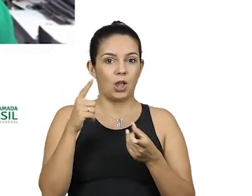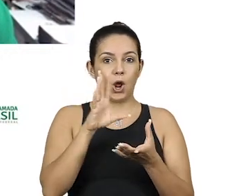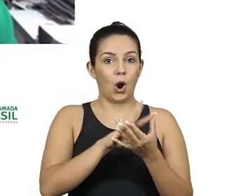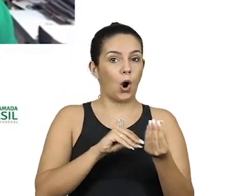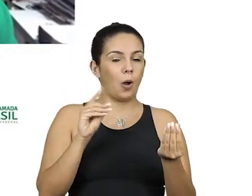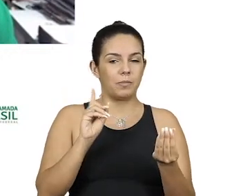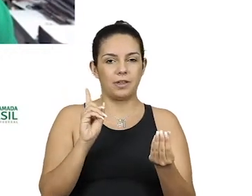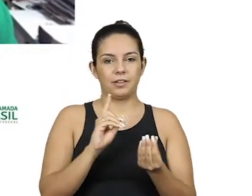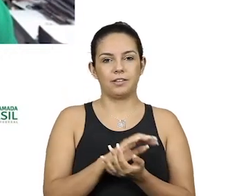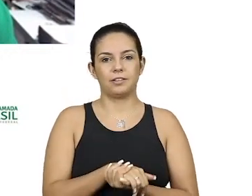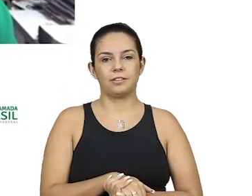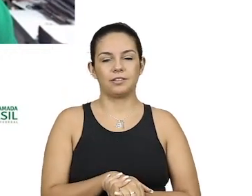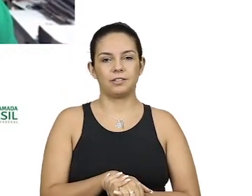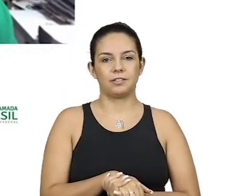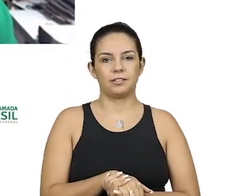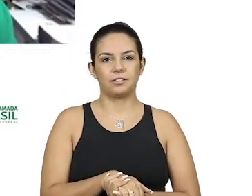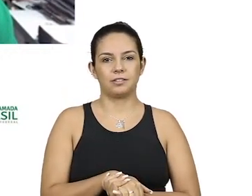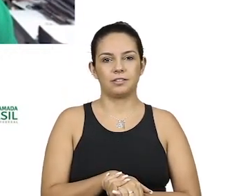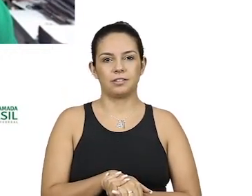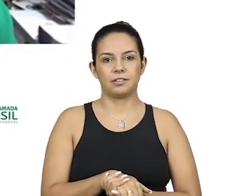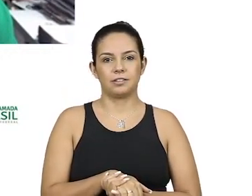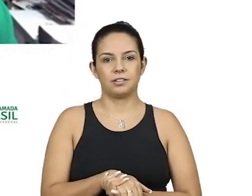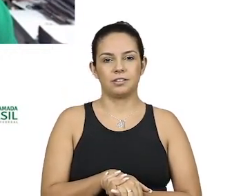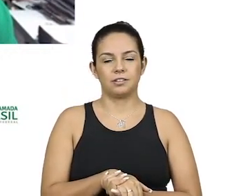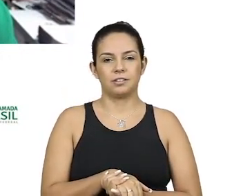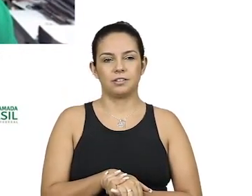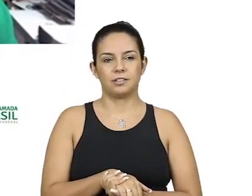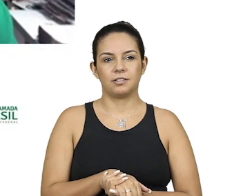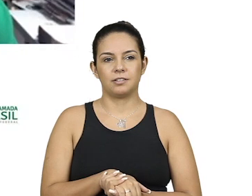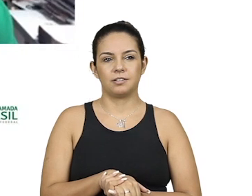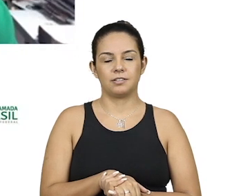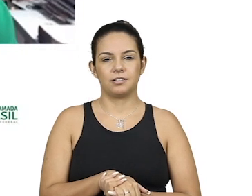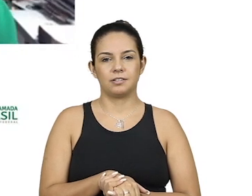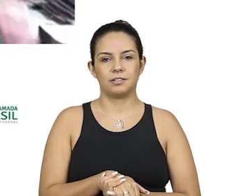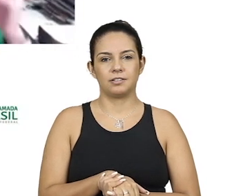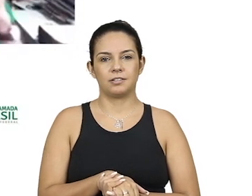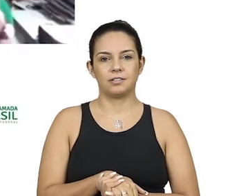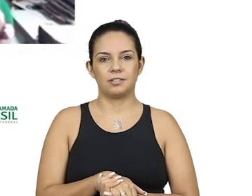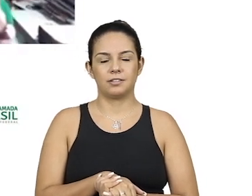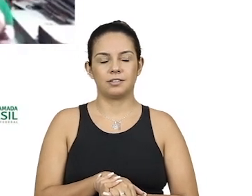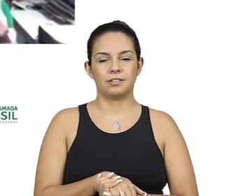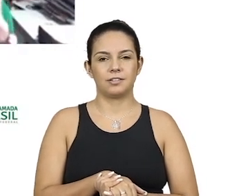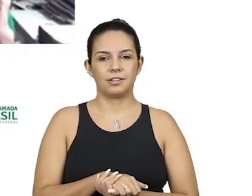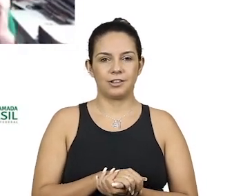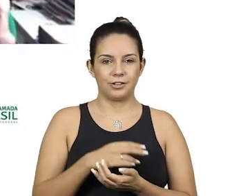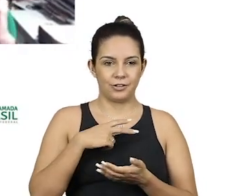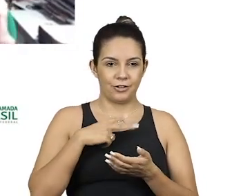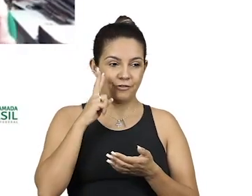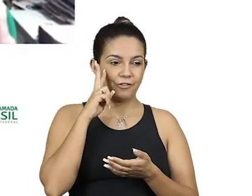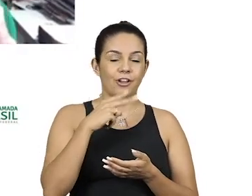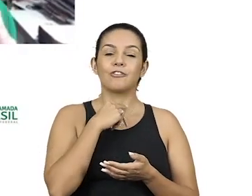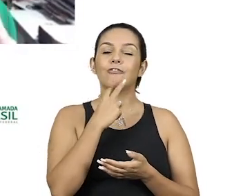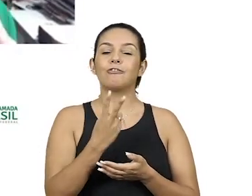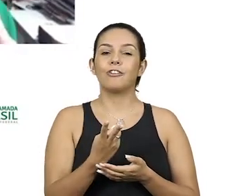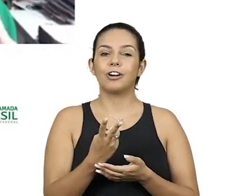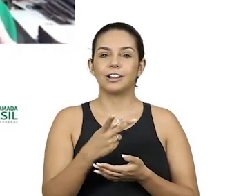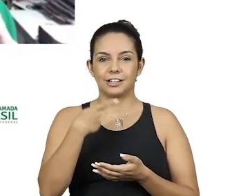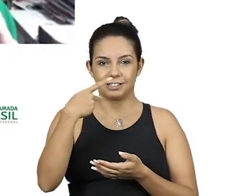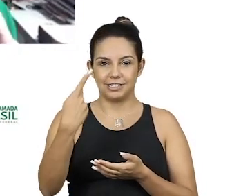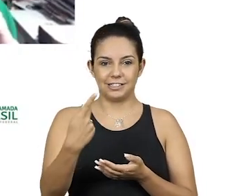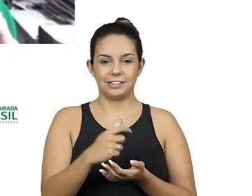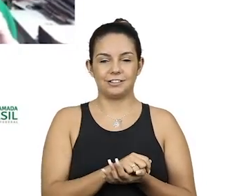cópia, porque o carbono France. E eu via a voz dela, que ela